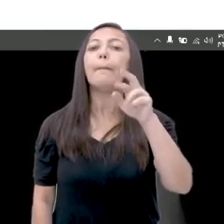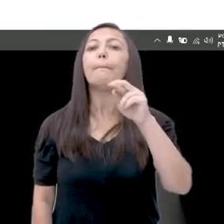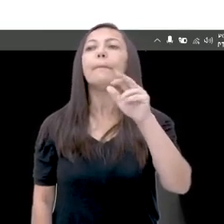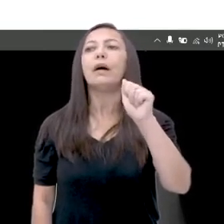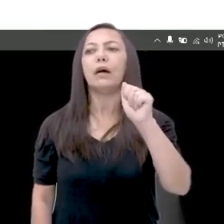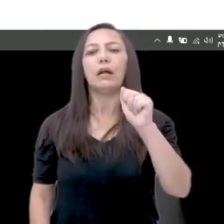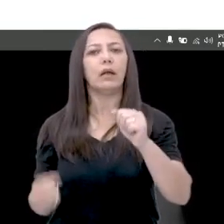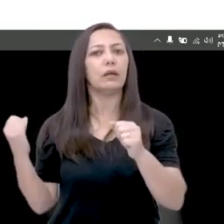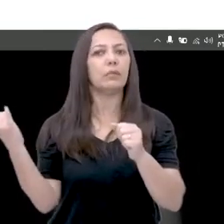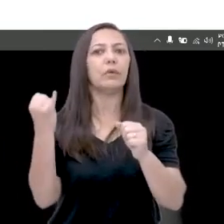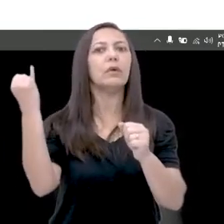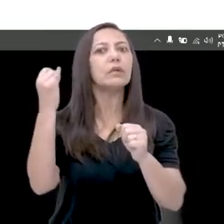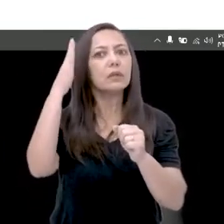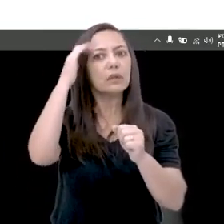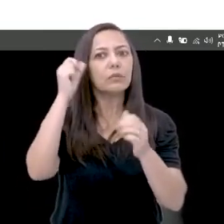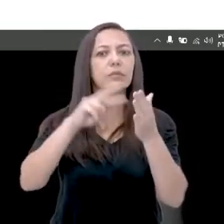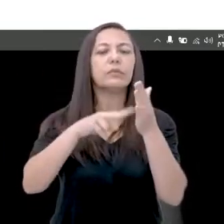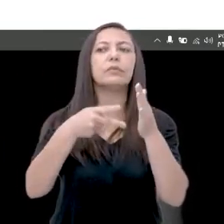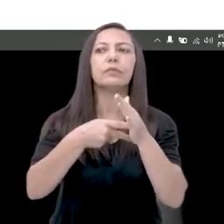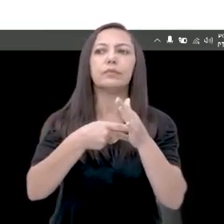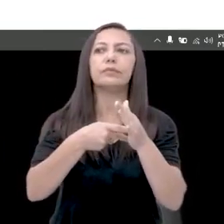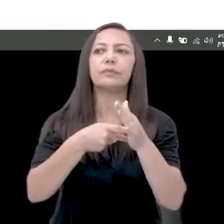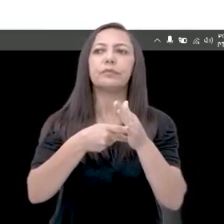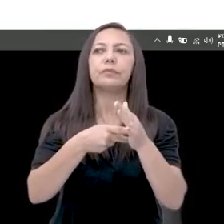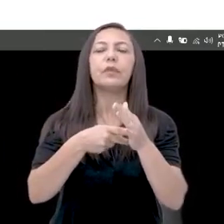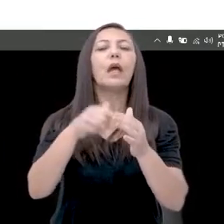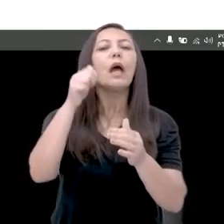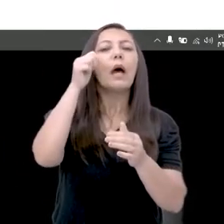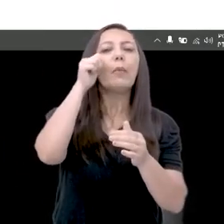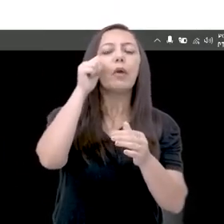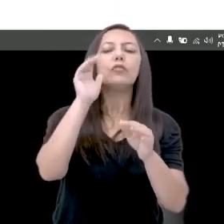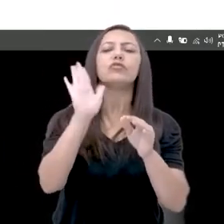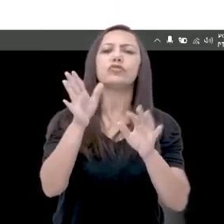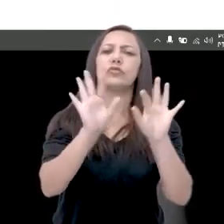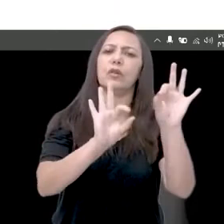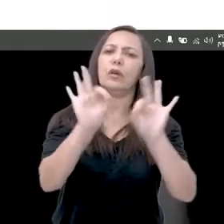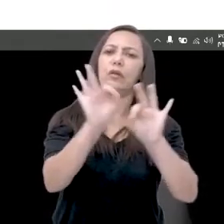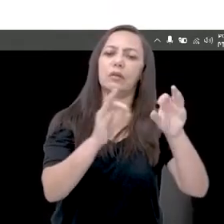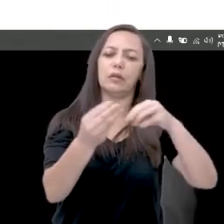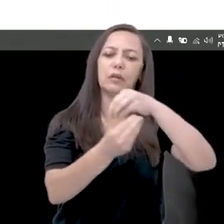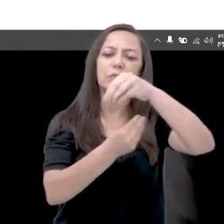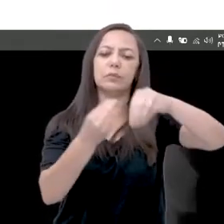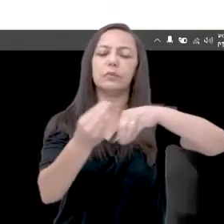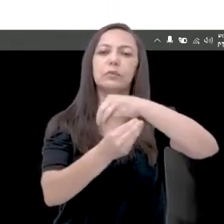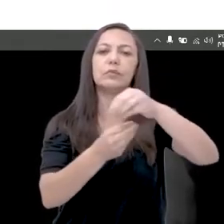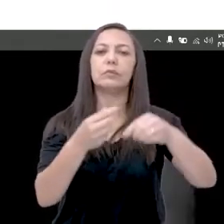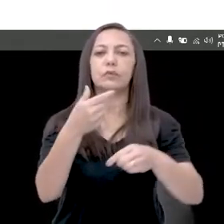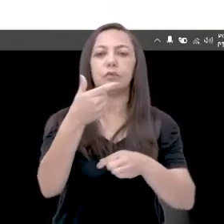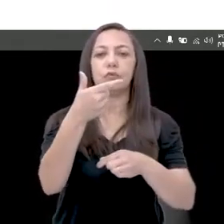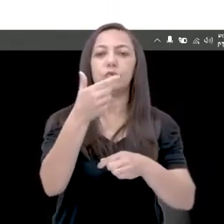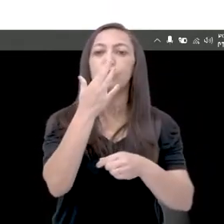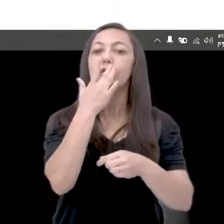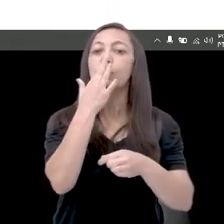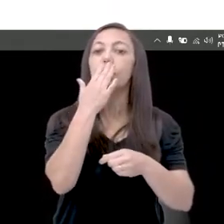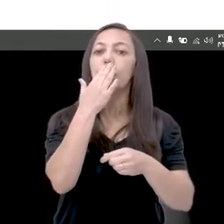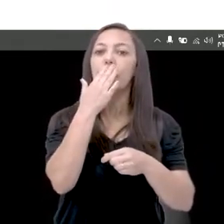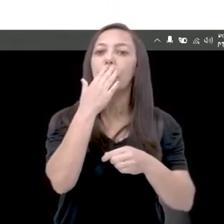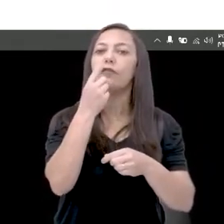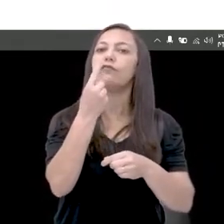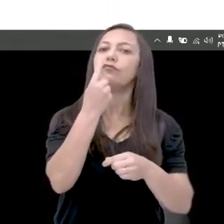Bem, voltando ao nosso problema aqui com Denise, né, a partir do que ela diz, que é preparei uma mistura com 2 cores de